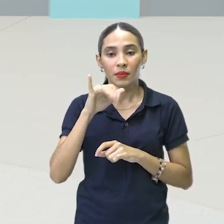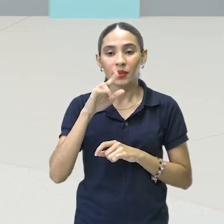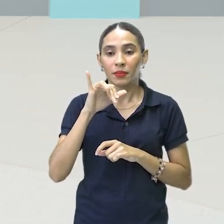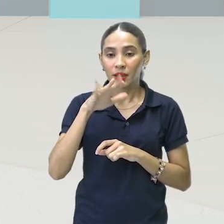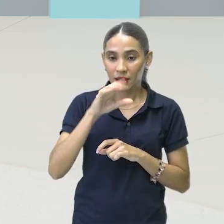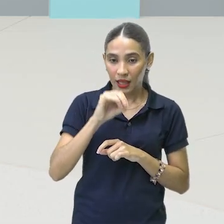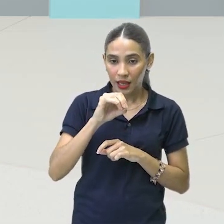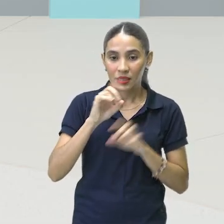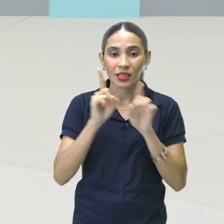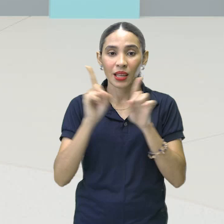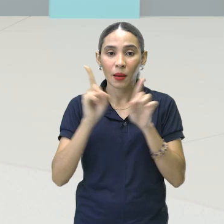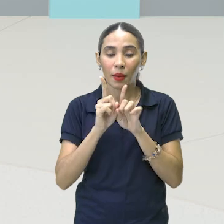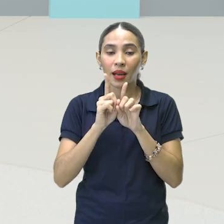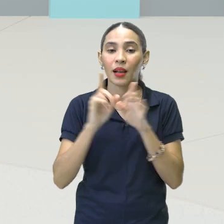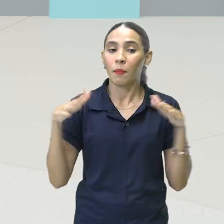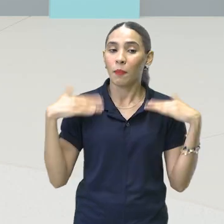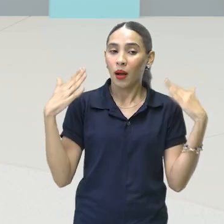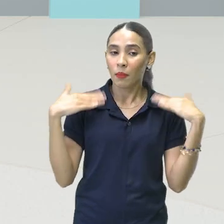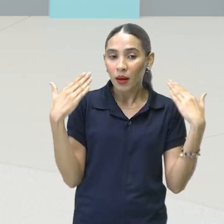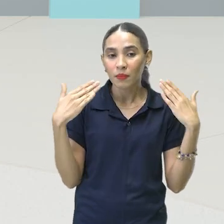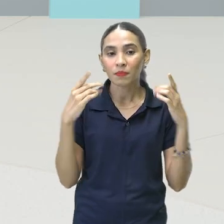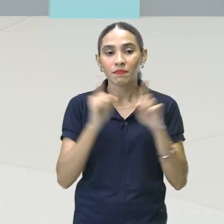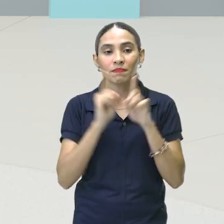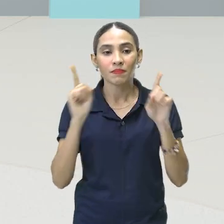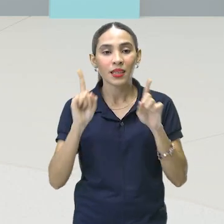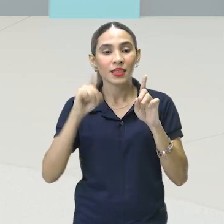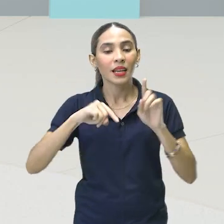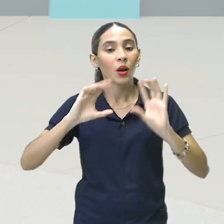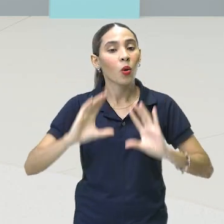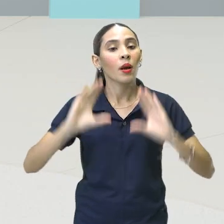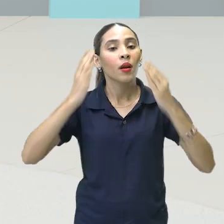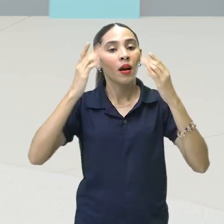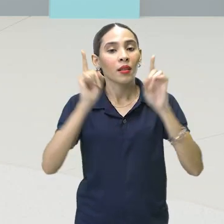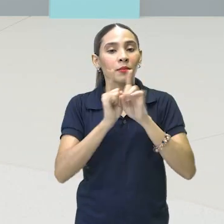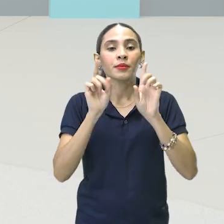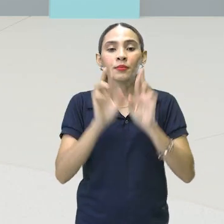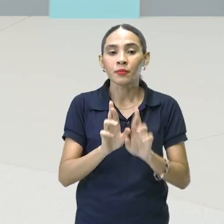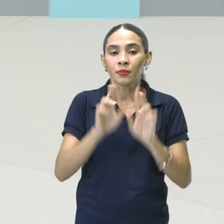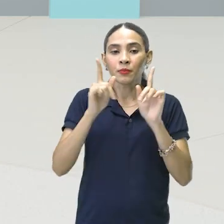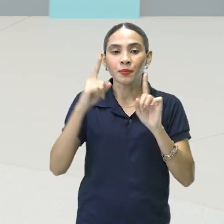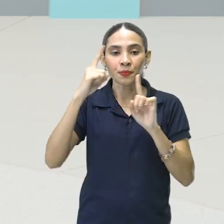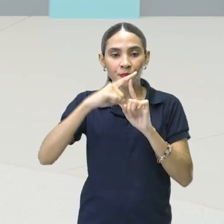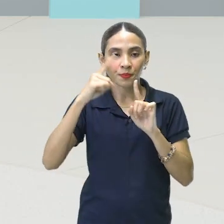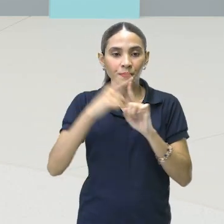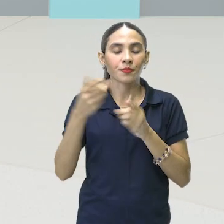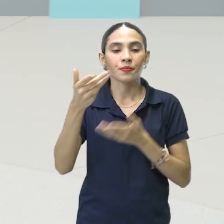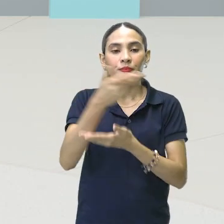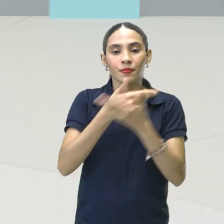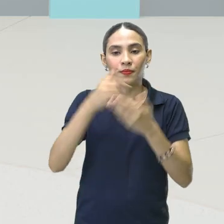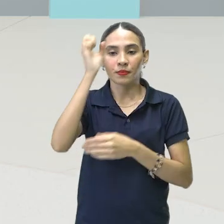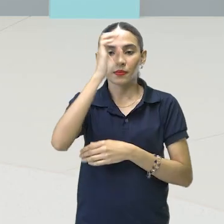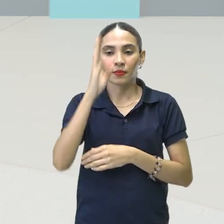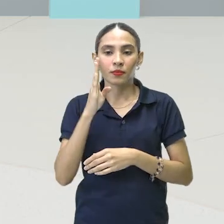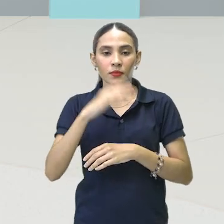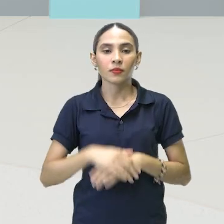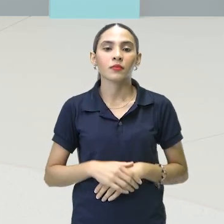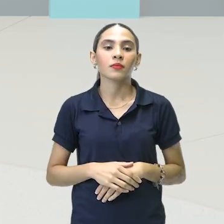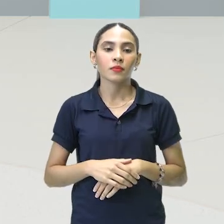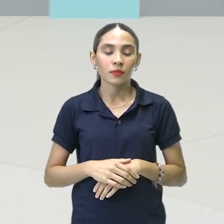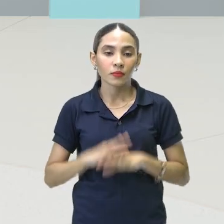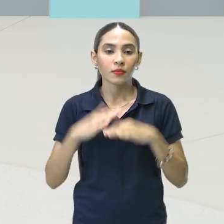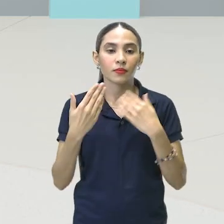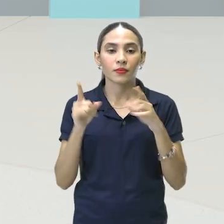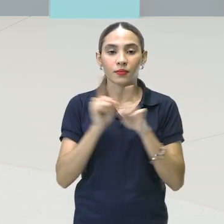unanimidade quanto à animação e alegria, mas é comemorado de diferentes formas ao redor do